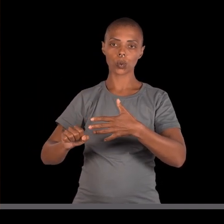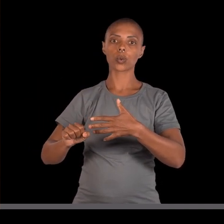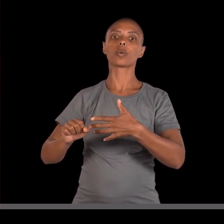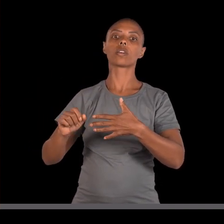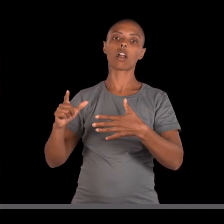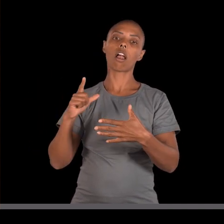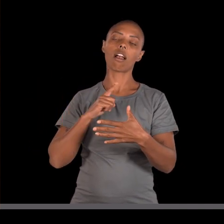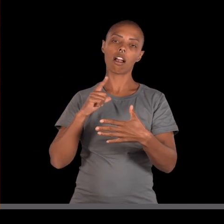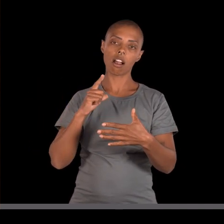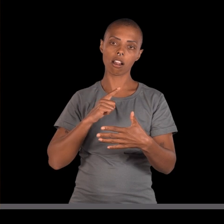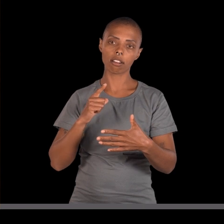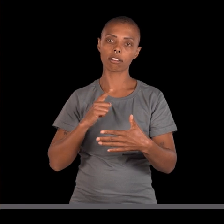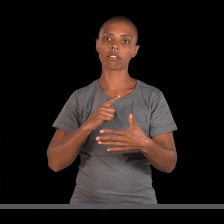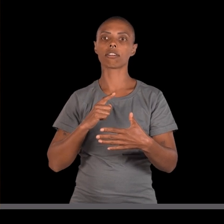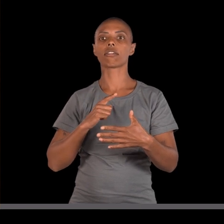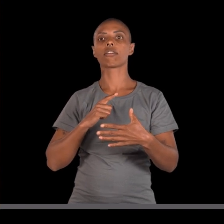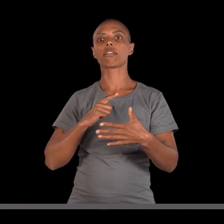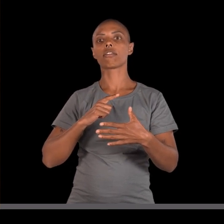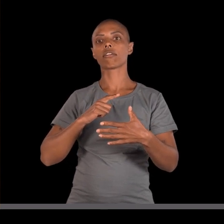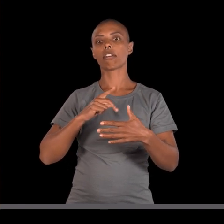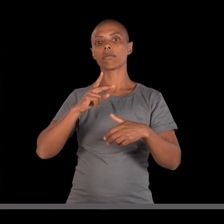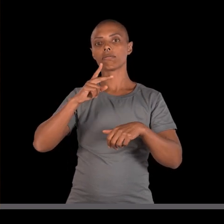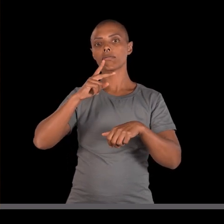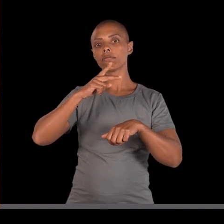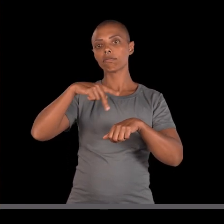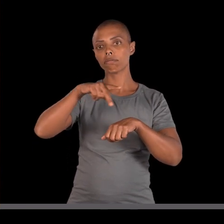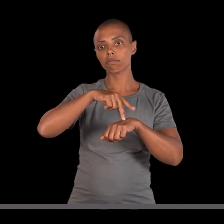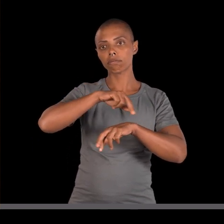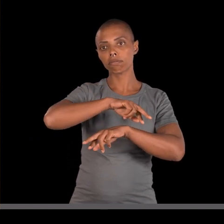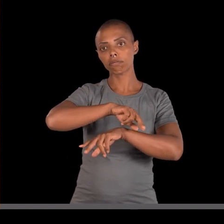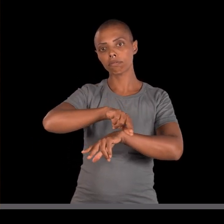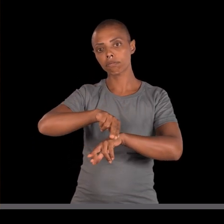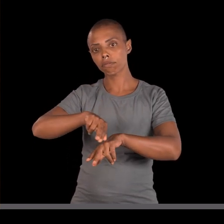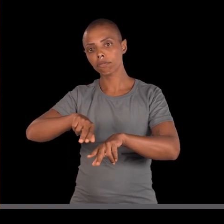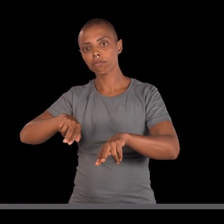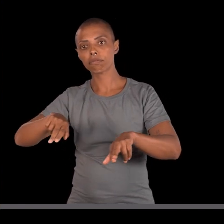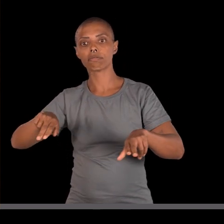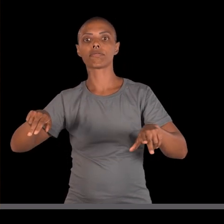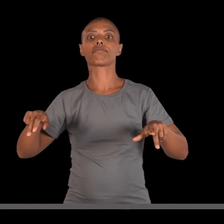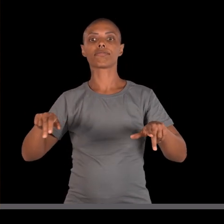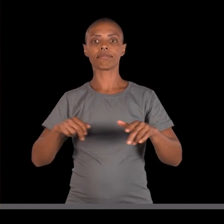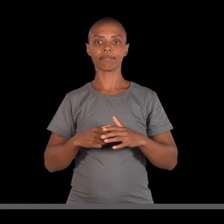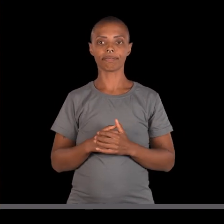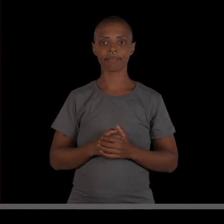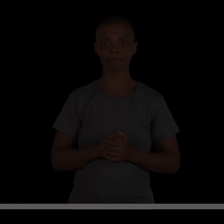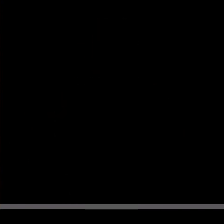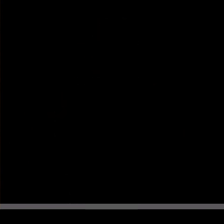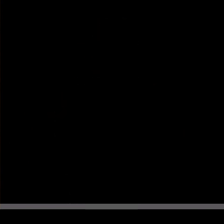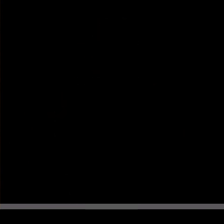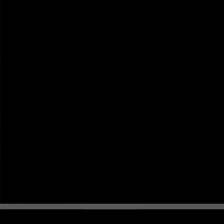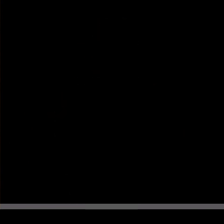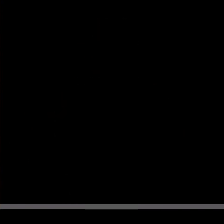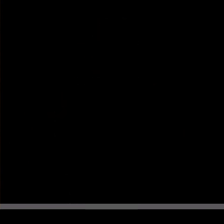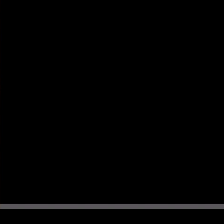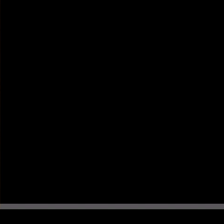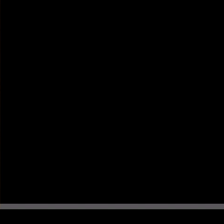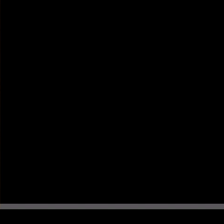do Sul, que você vai pegar aí dividido em Guianas, América Andina, Platina